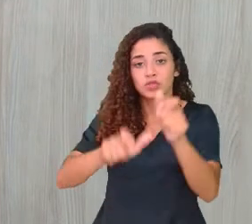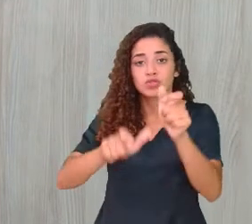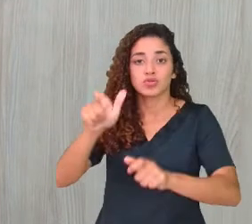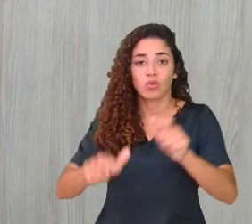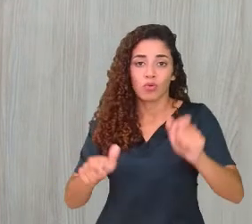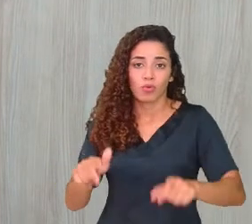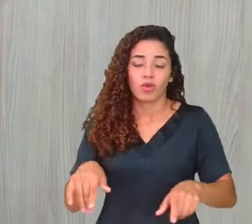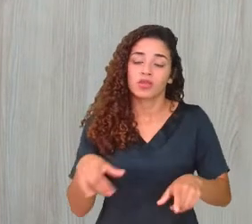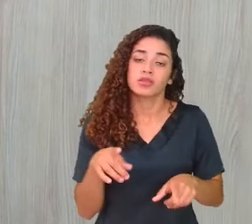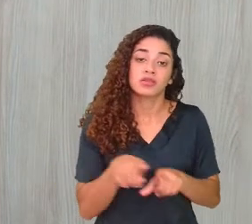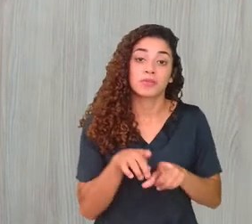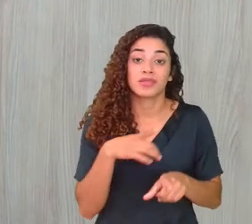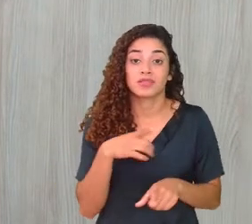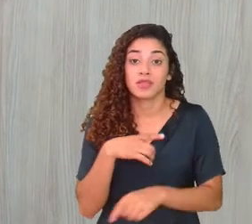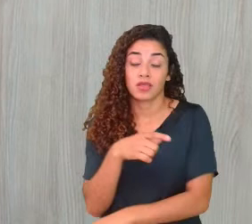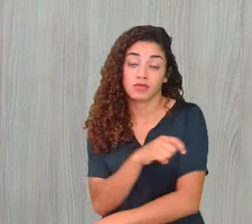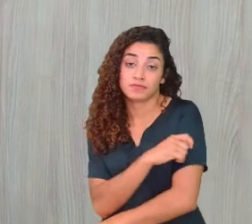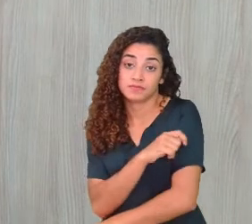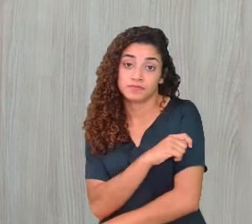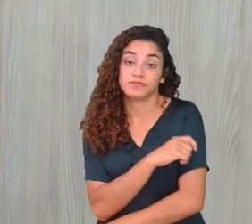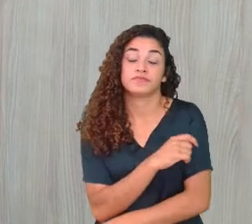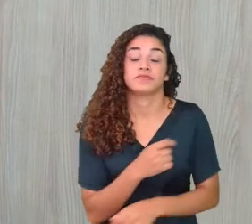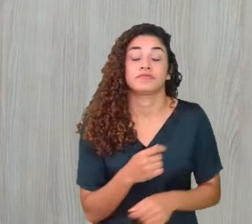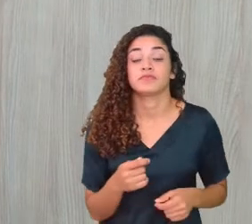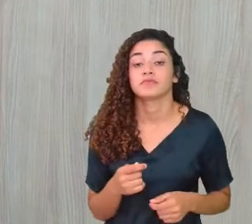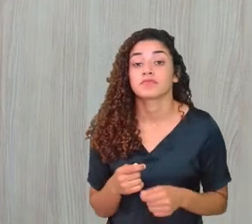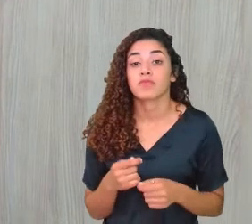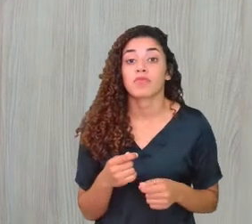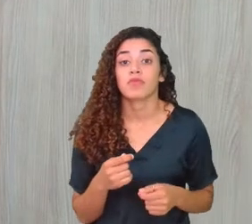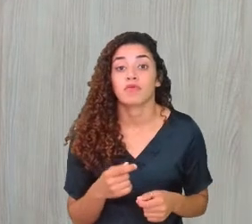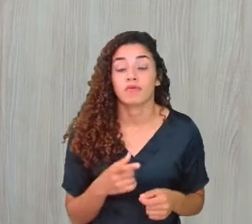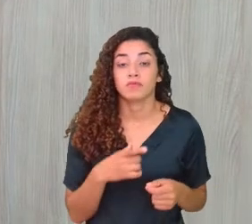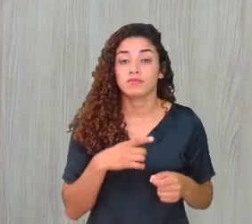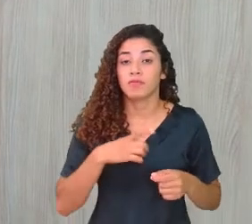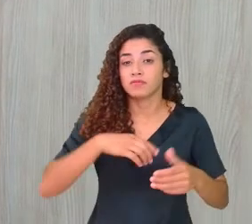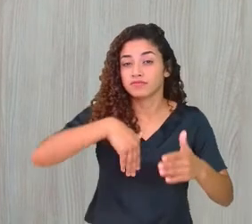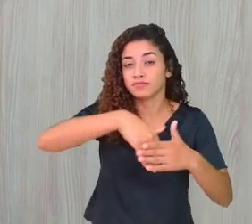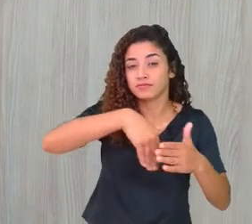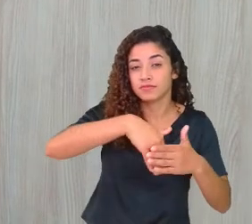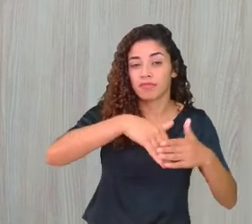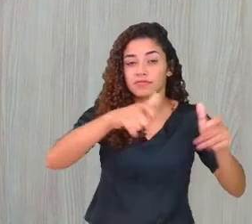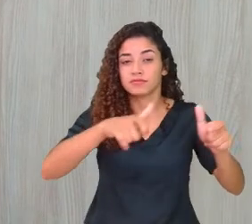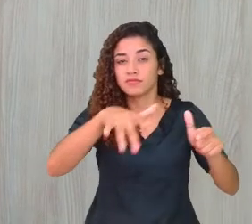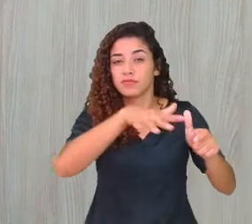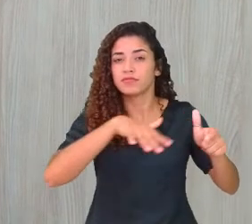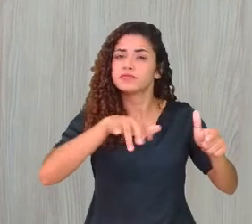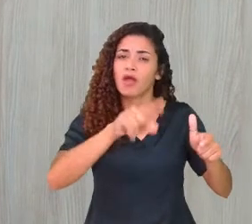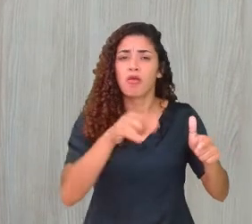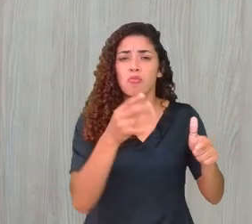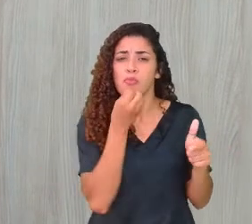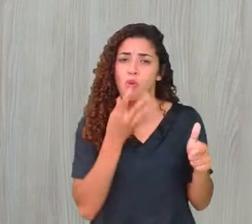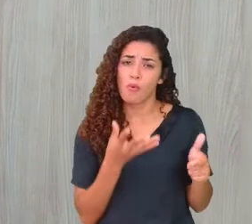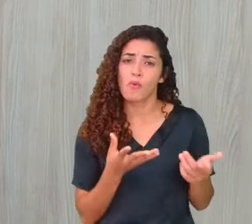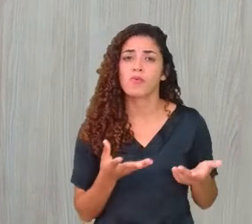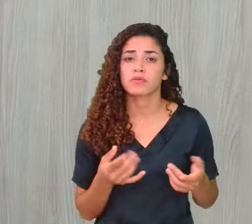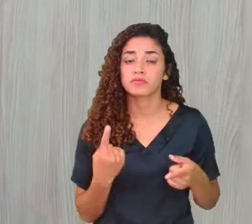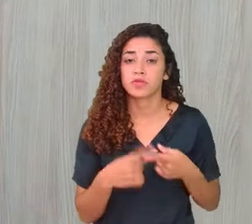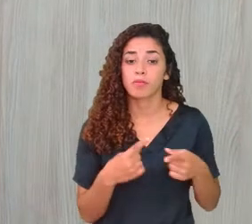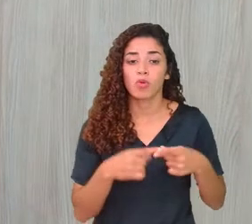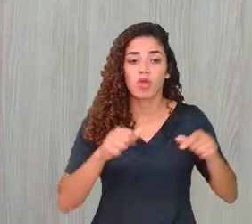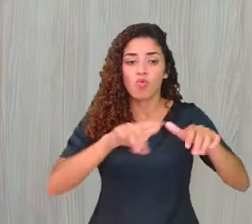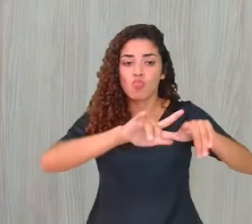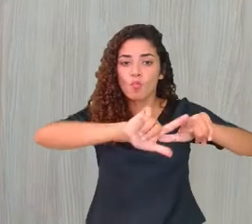que moram próximo a áreas livres, como campinhos de futebol. Então, esse é um local ideal, porque não tem rede